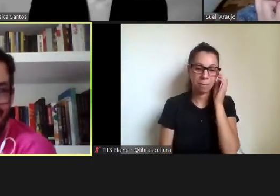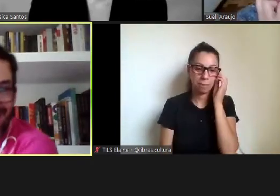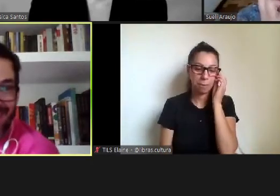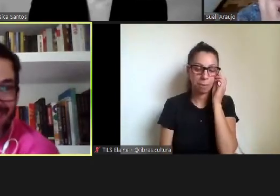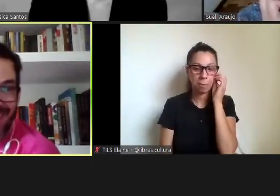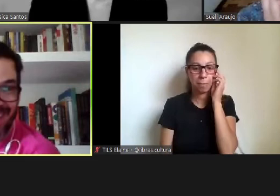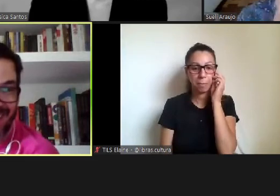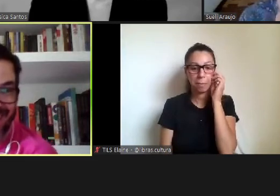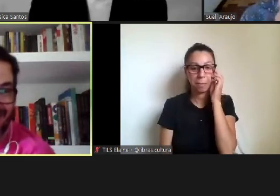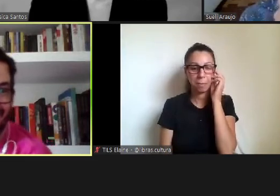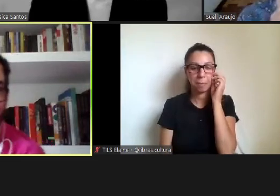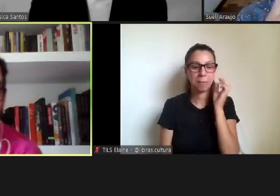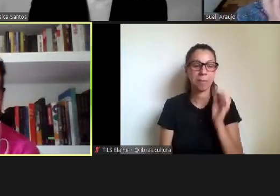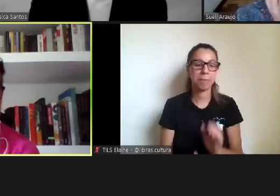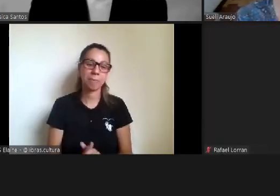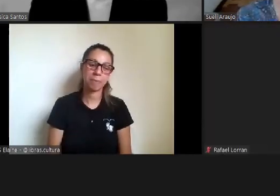otimista.